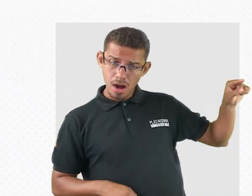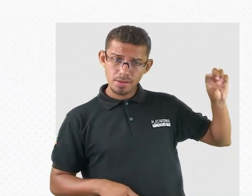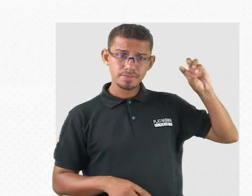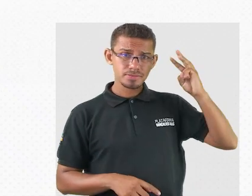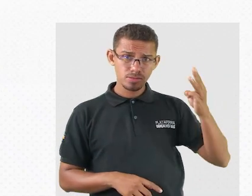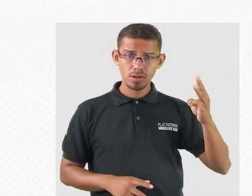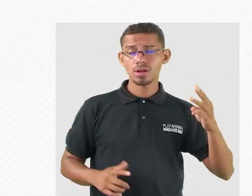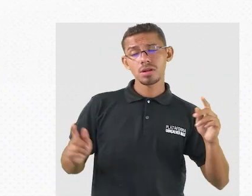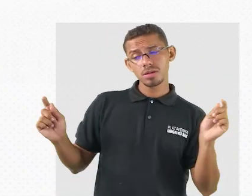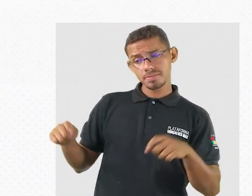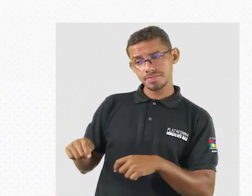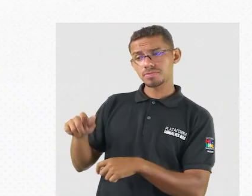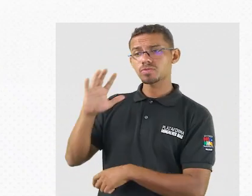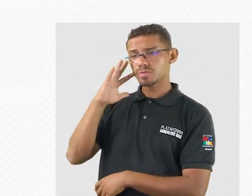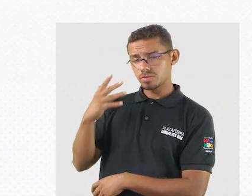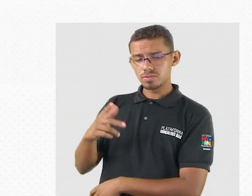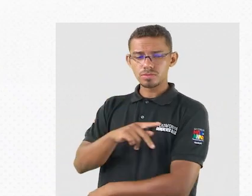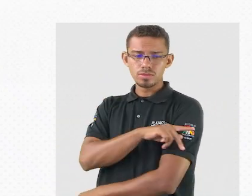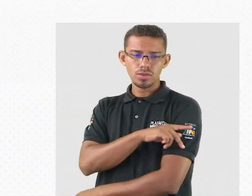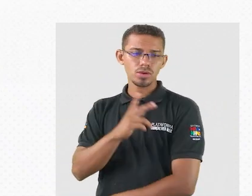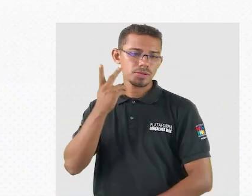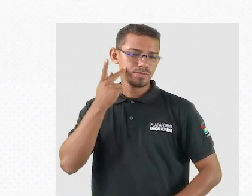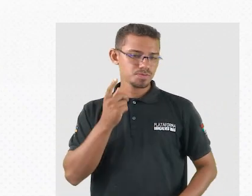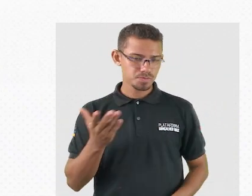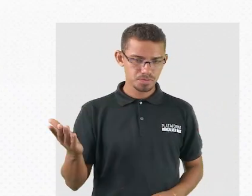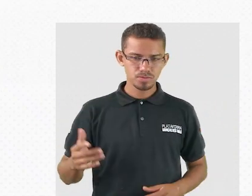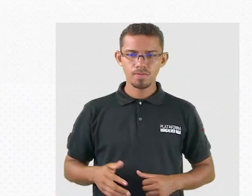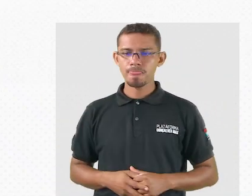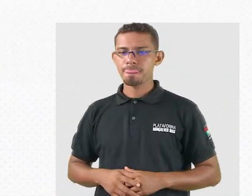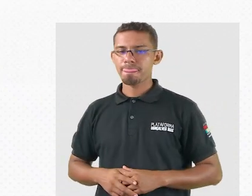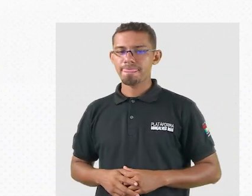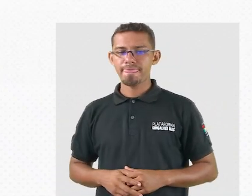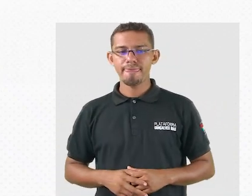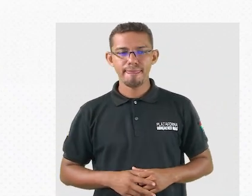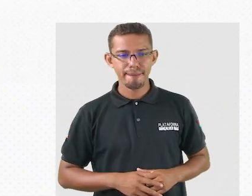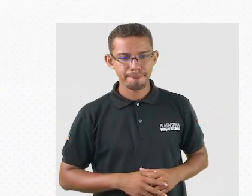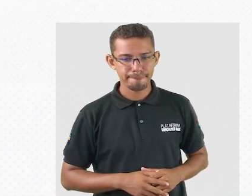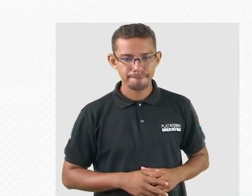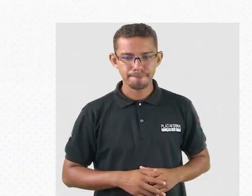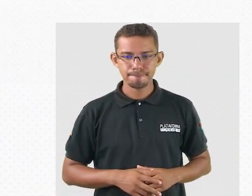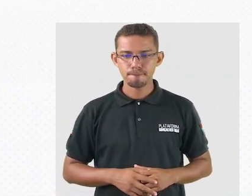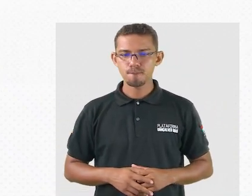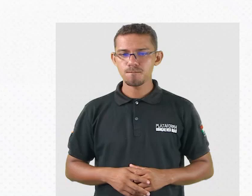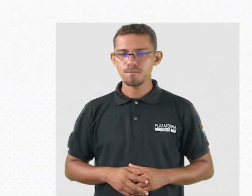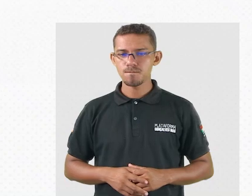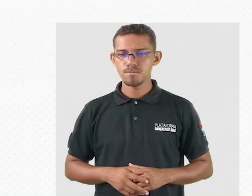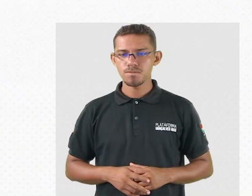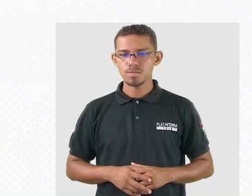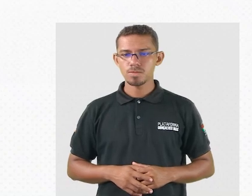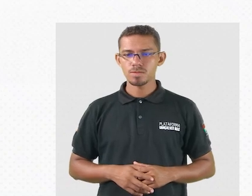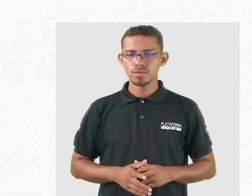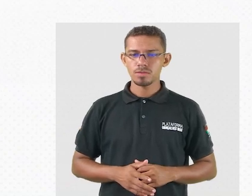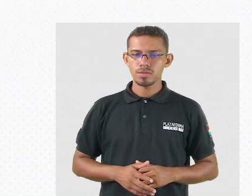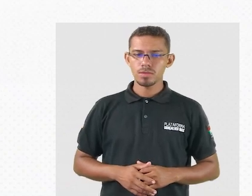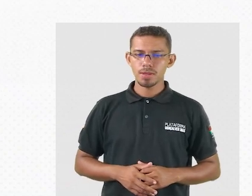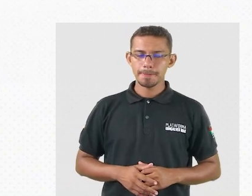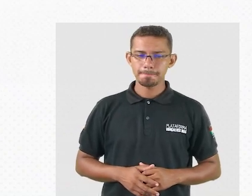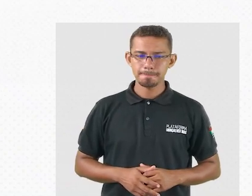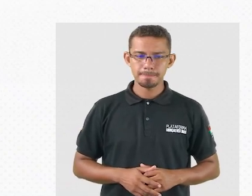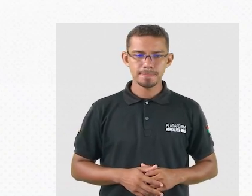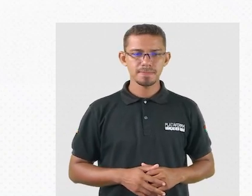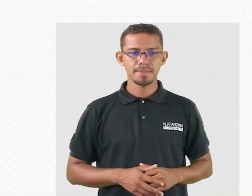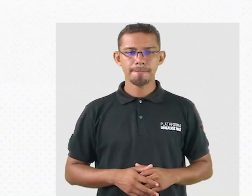que isso era possível, né, chegou por lá, tá? Então, começou a antiga província, mas acabou chegando ao Piauí e